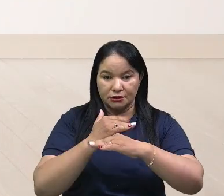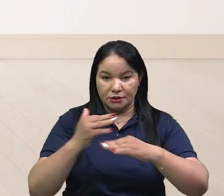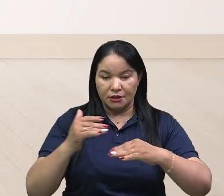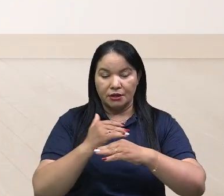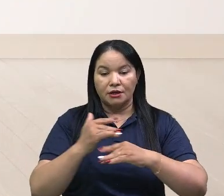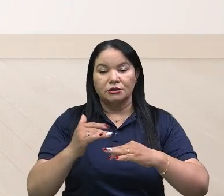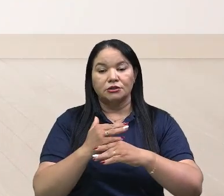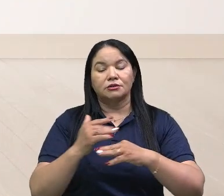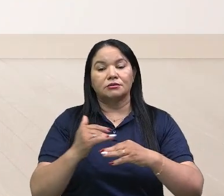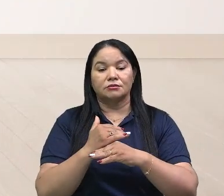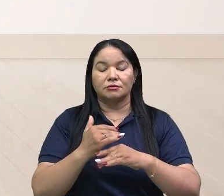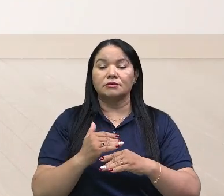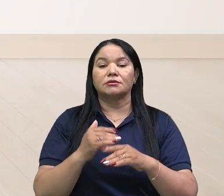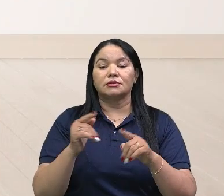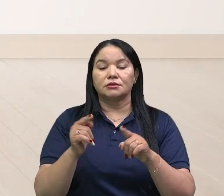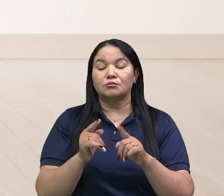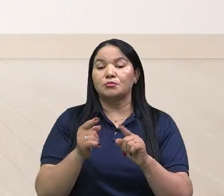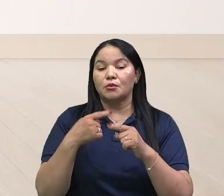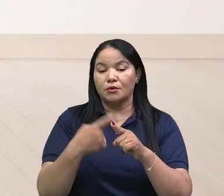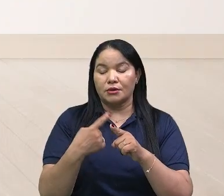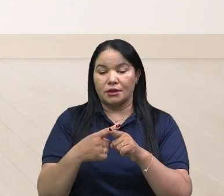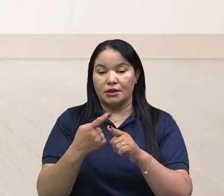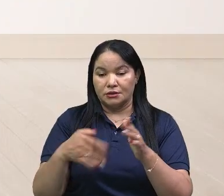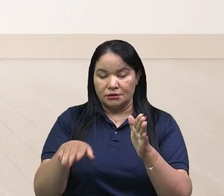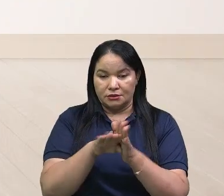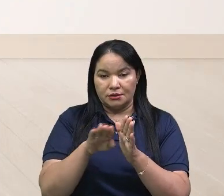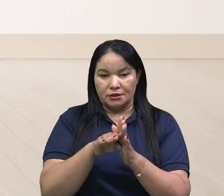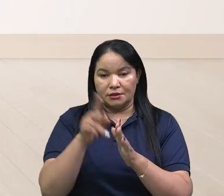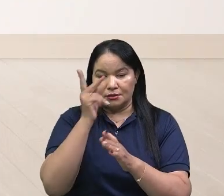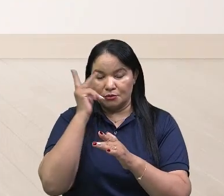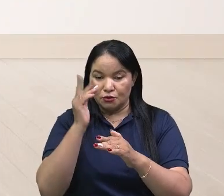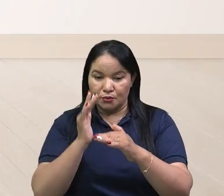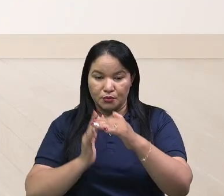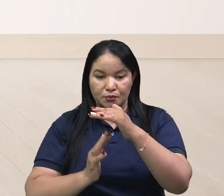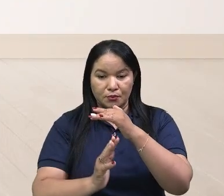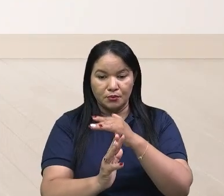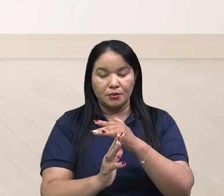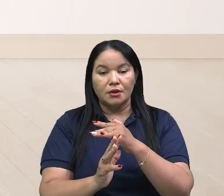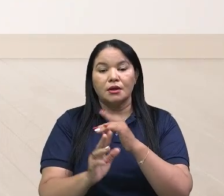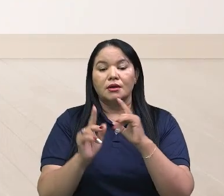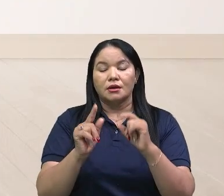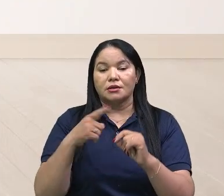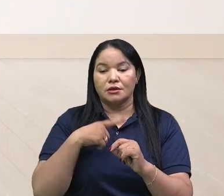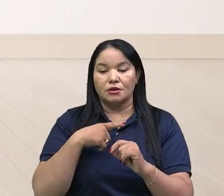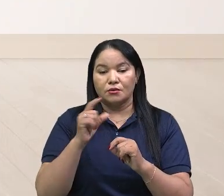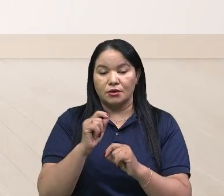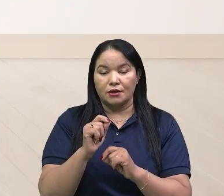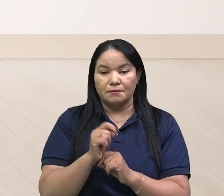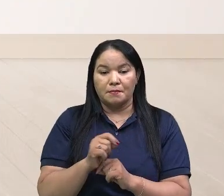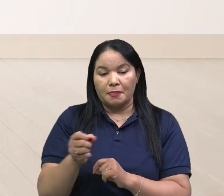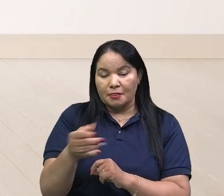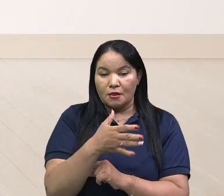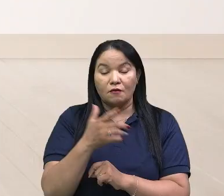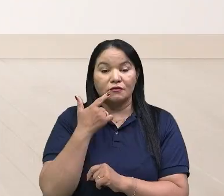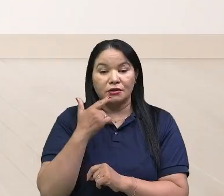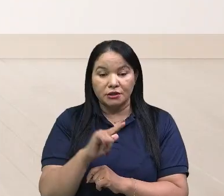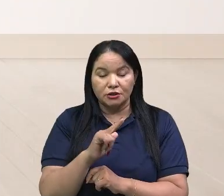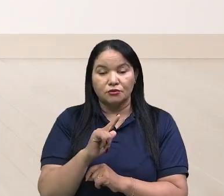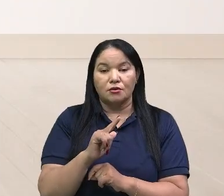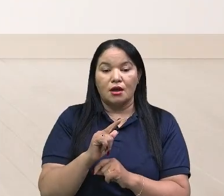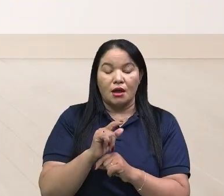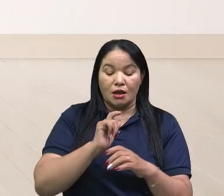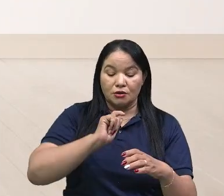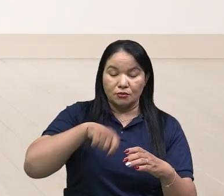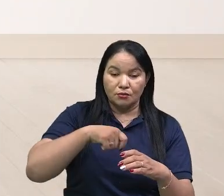transformação urbana, onde a chegada, gente, de imigrantes acaba introduzindo novos idiomas,